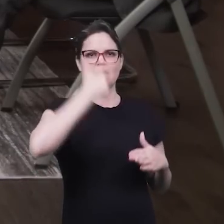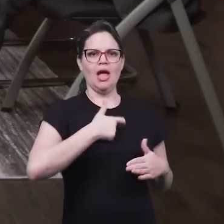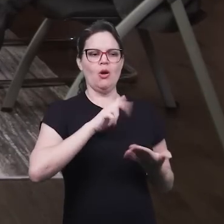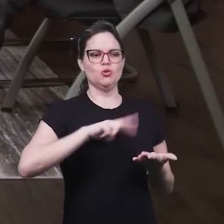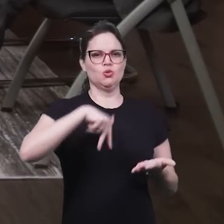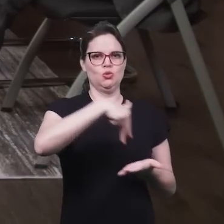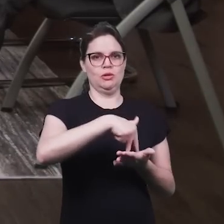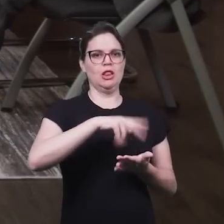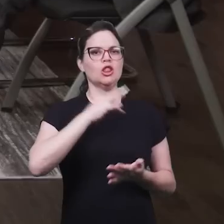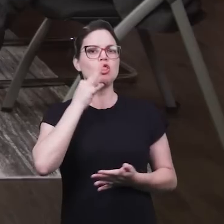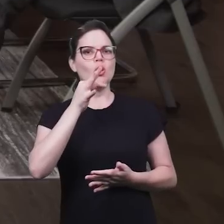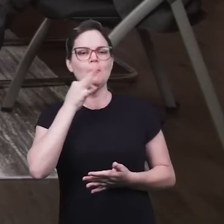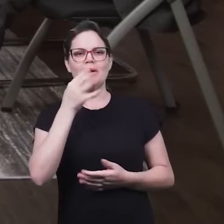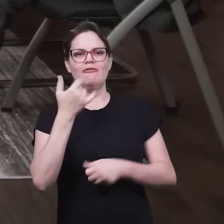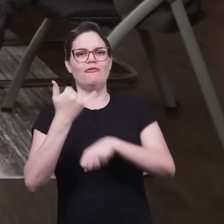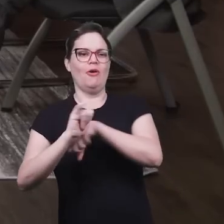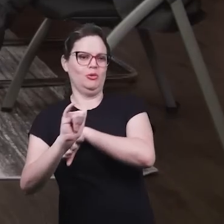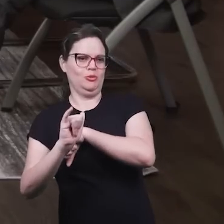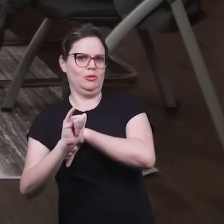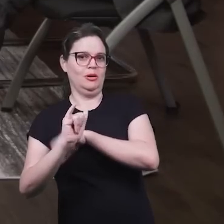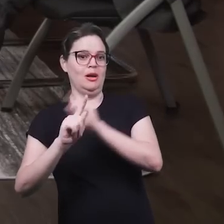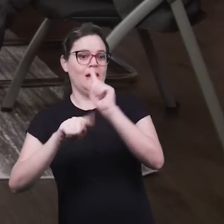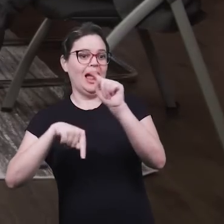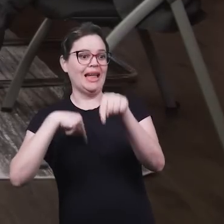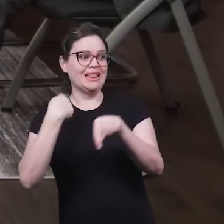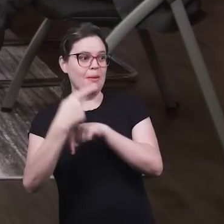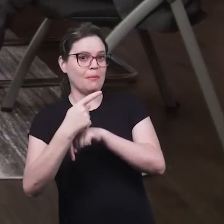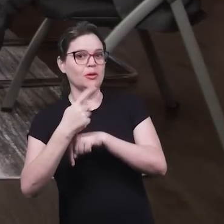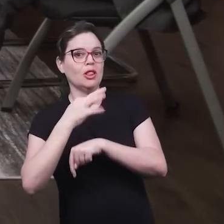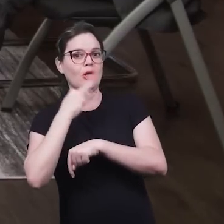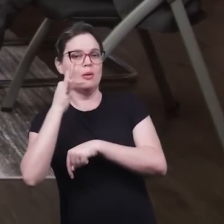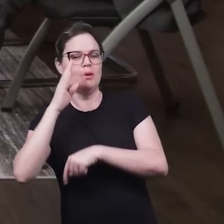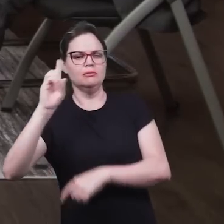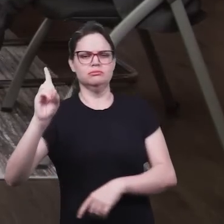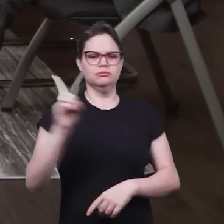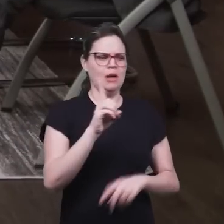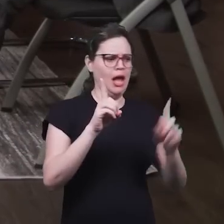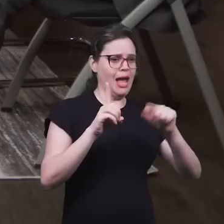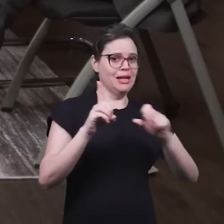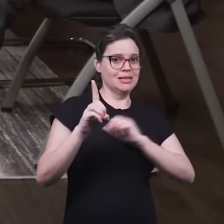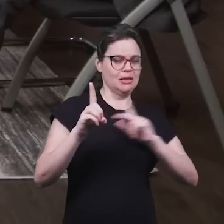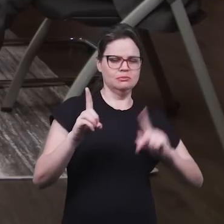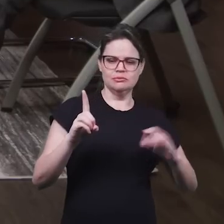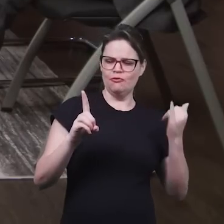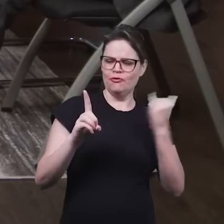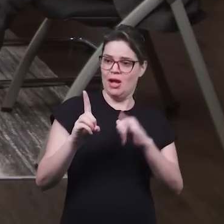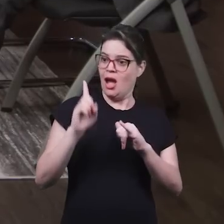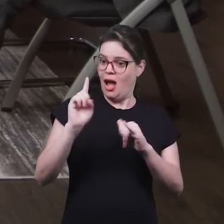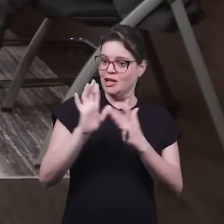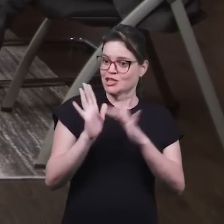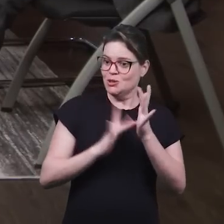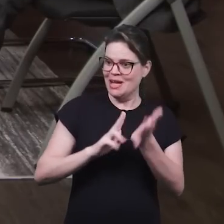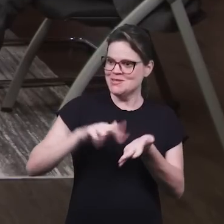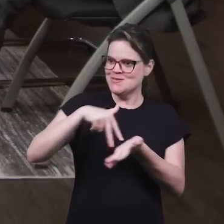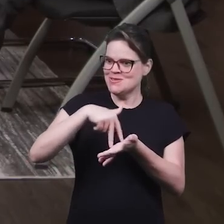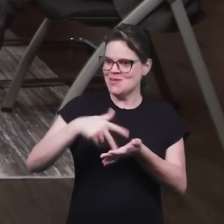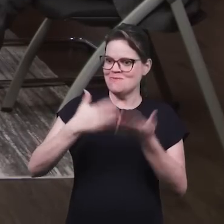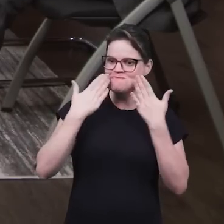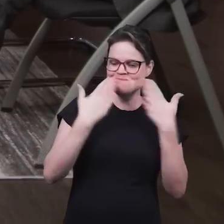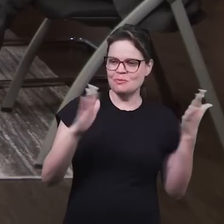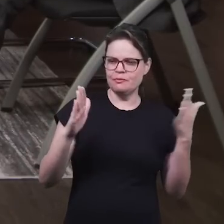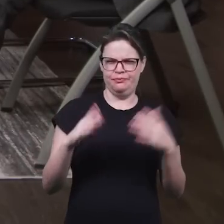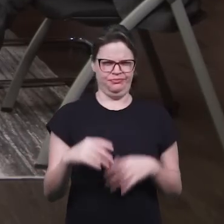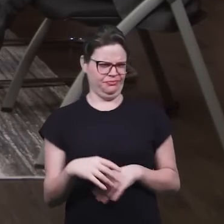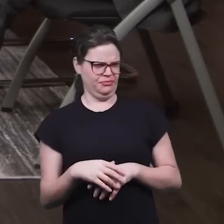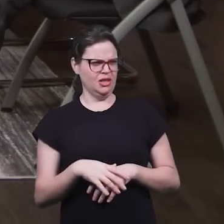momento. Ele chega depois e eles falam: Tomé, o mestre nos apareceu. O mestre está vivo, ele se revelou a nós. E Tomé